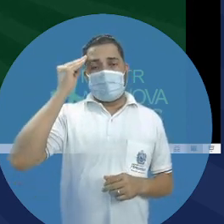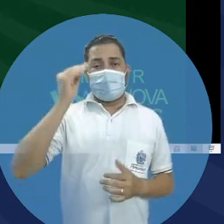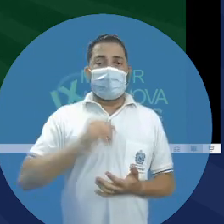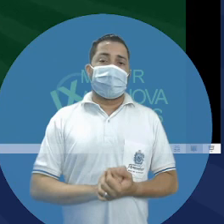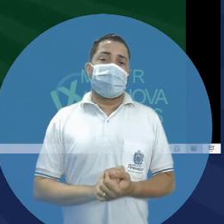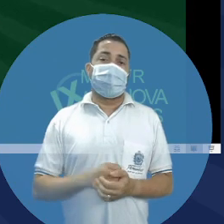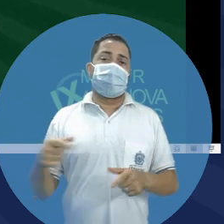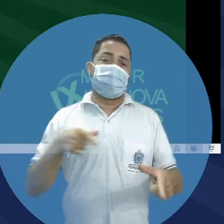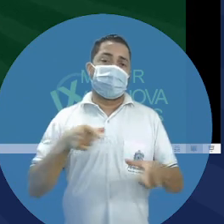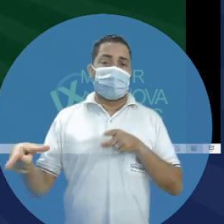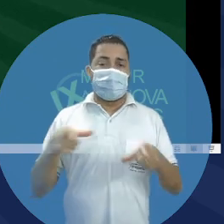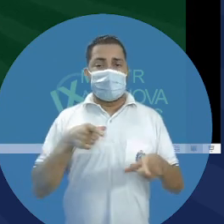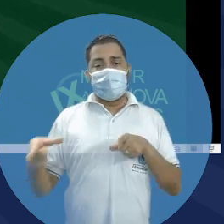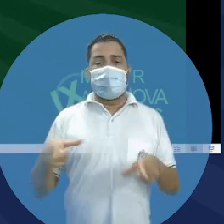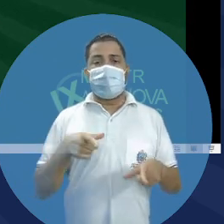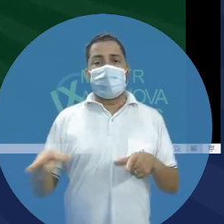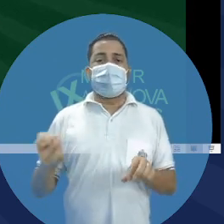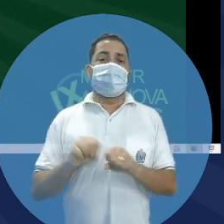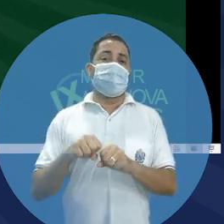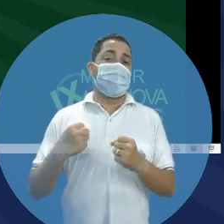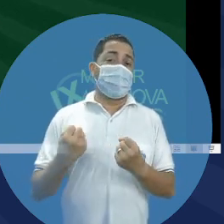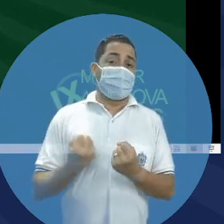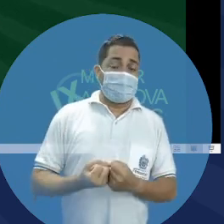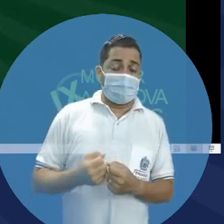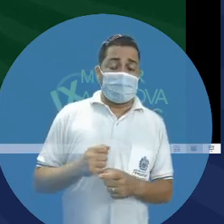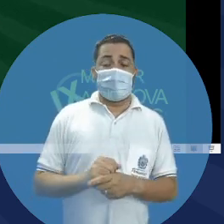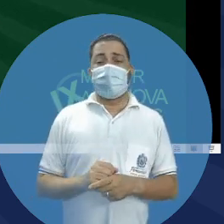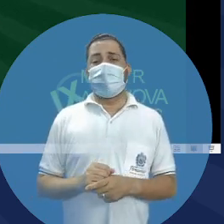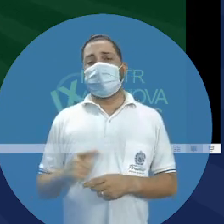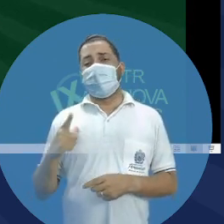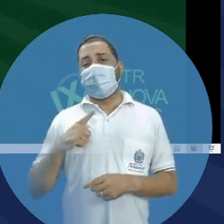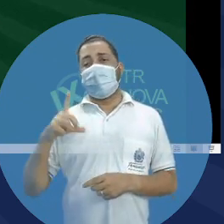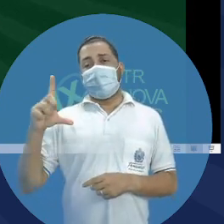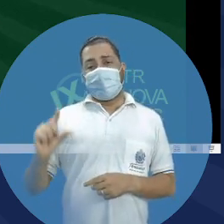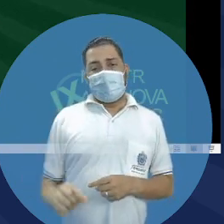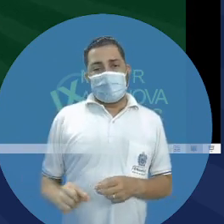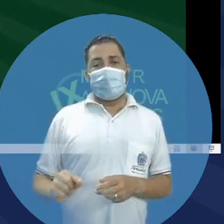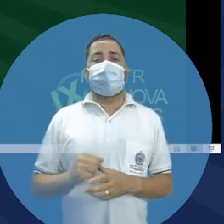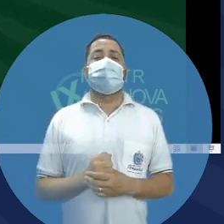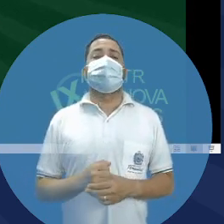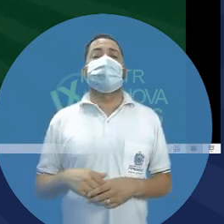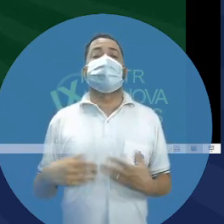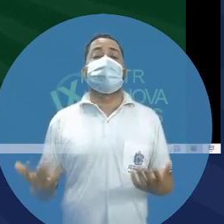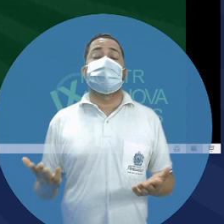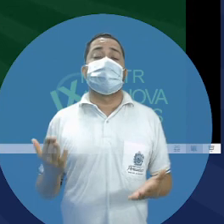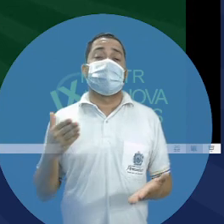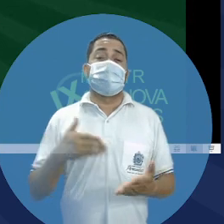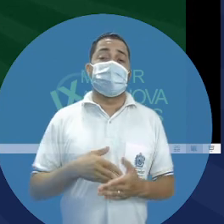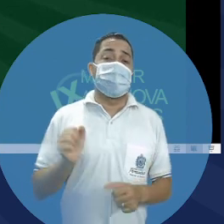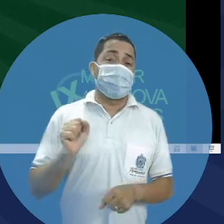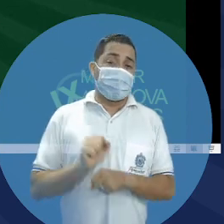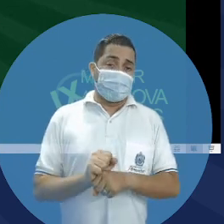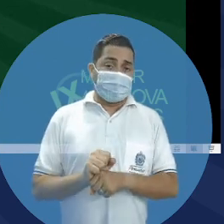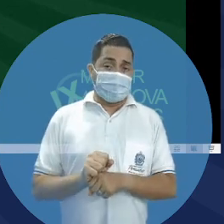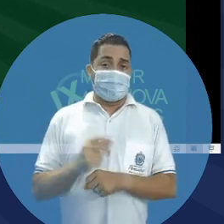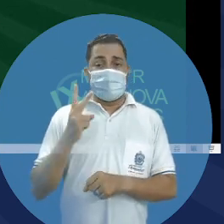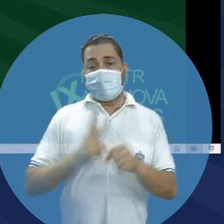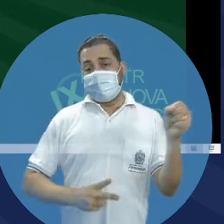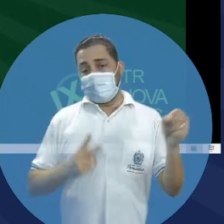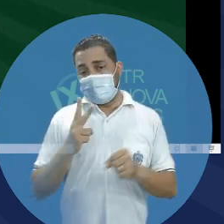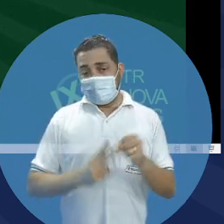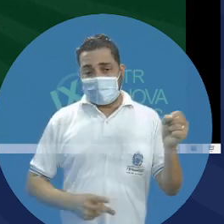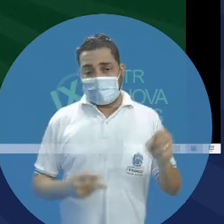a sociedade venha amenizar ou até parar com as violências praticadas com as